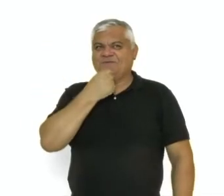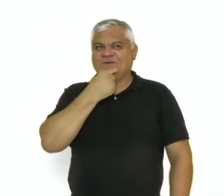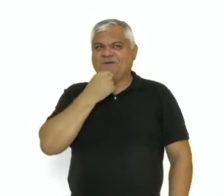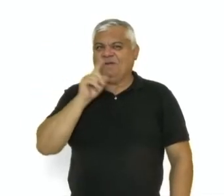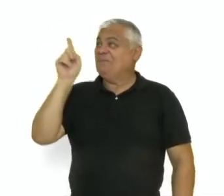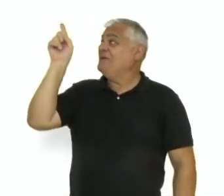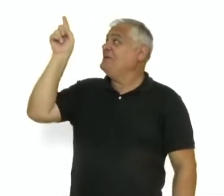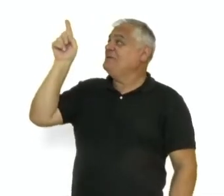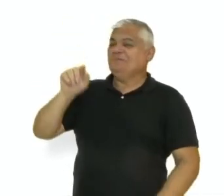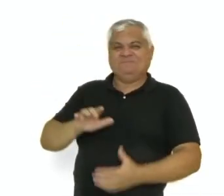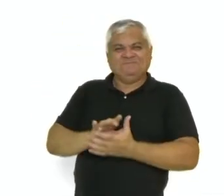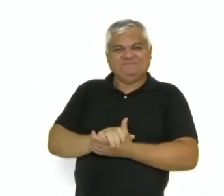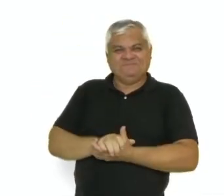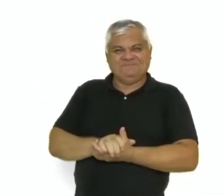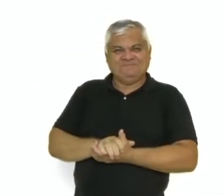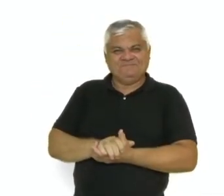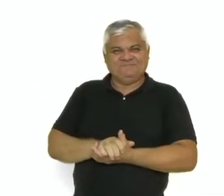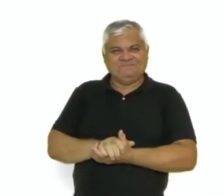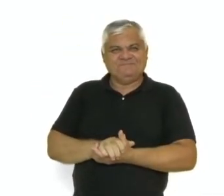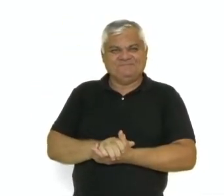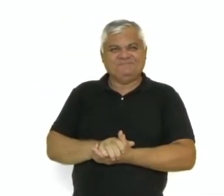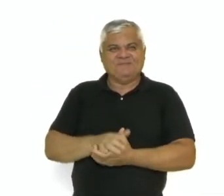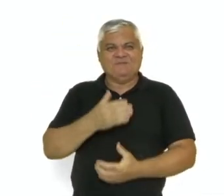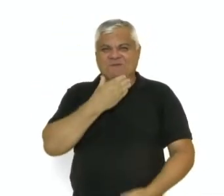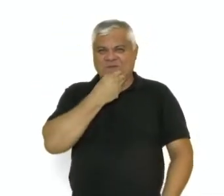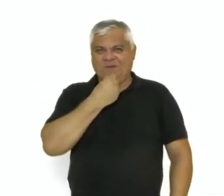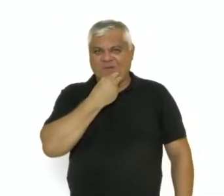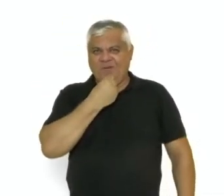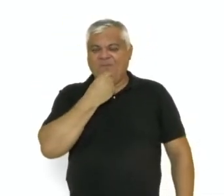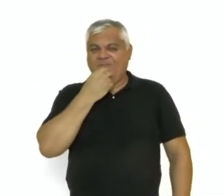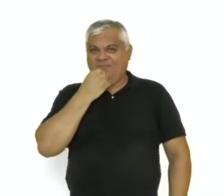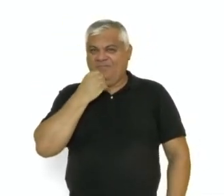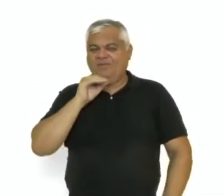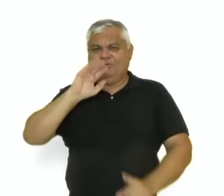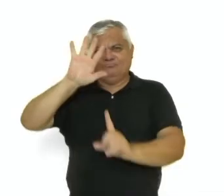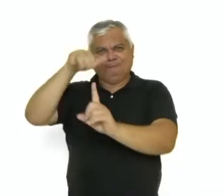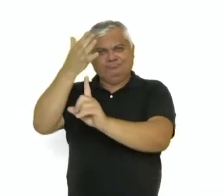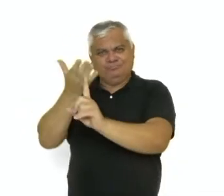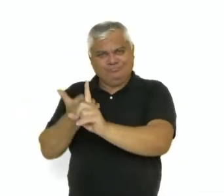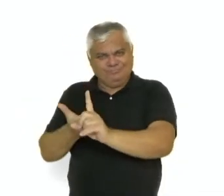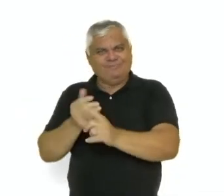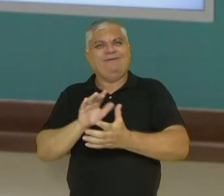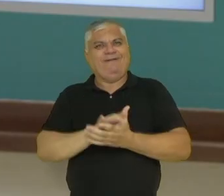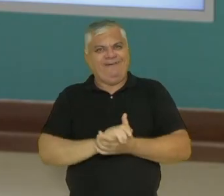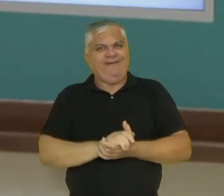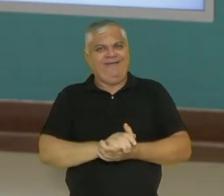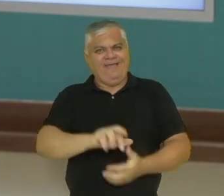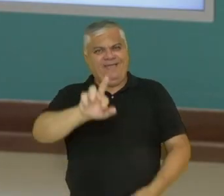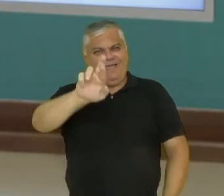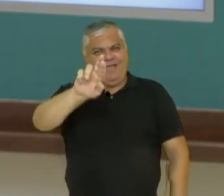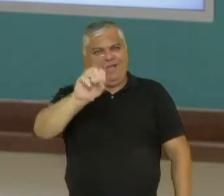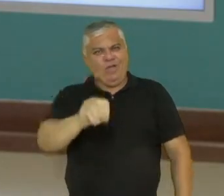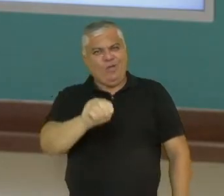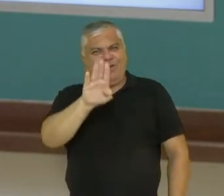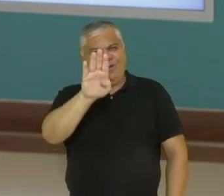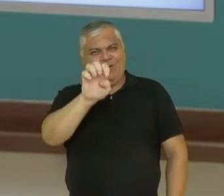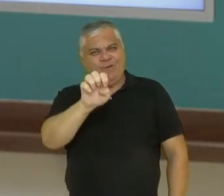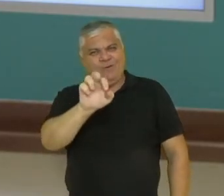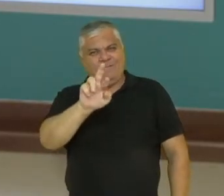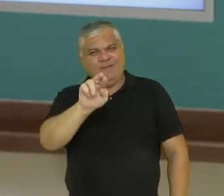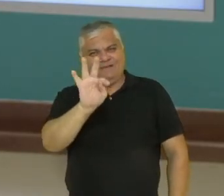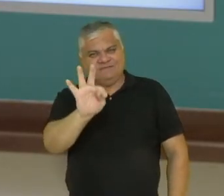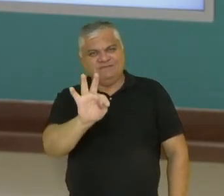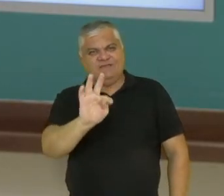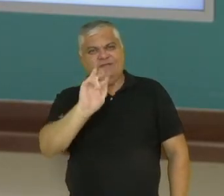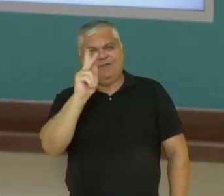jovem cidadão aqui? Este homem honorável, Robert Hooke? Isso mesmo,